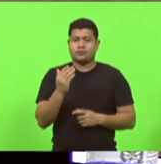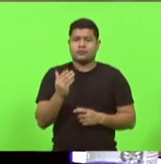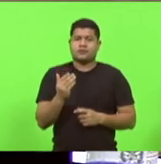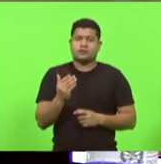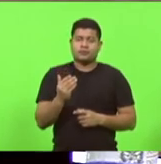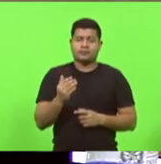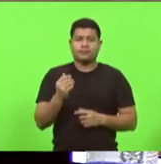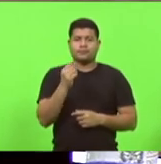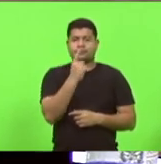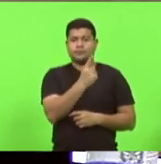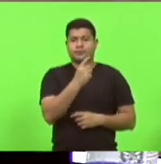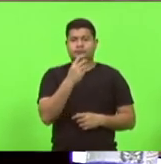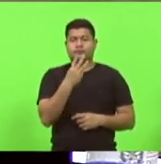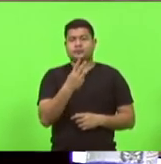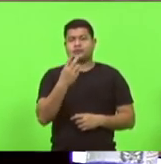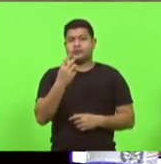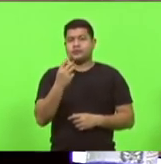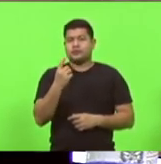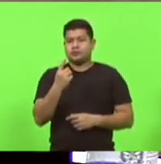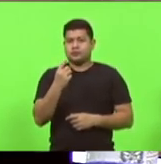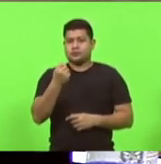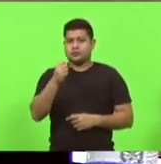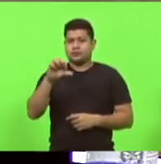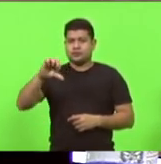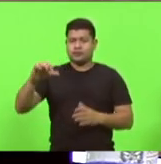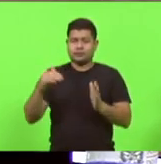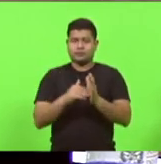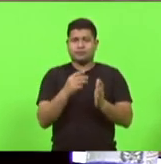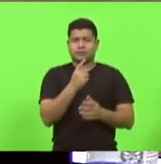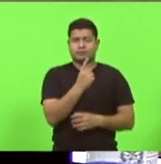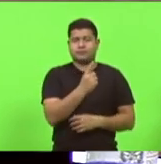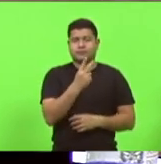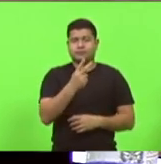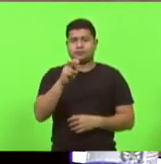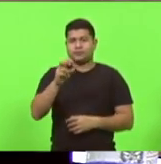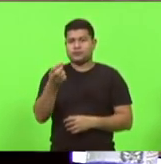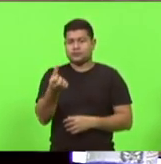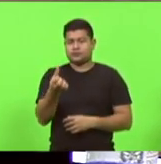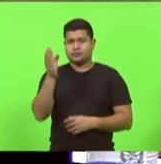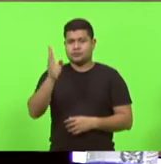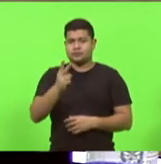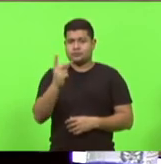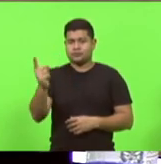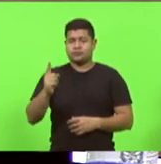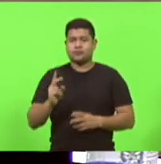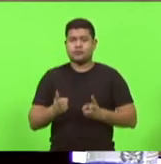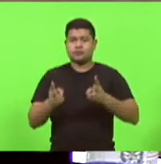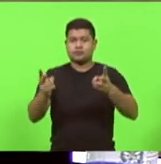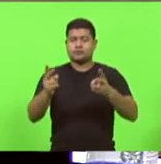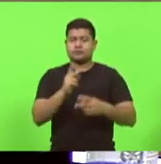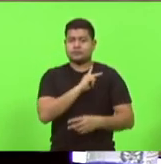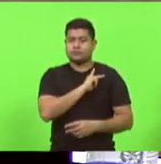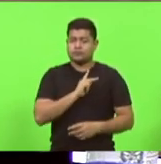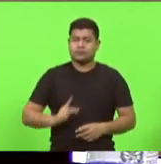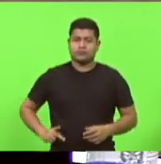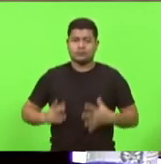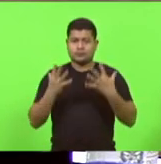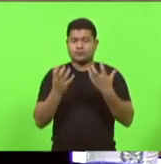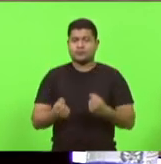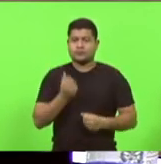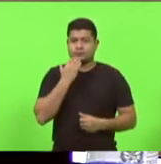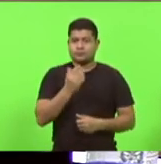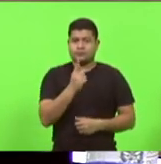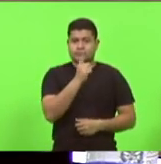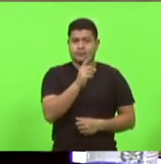e 1256/2021. Dando continuidade à ordem do dia, o senhor presidente deferiu os requerimentos números